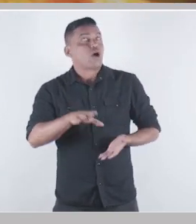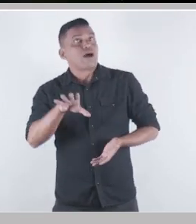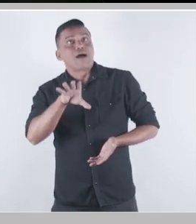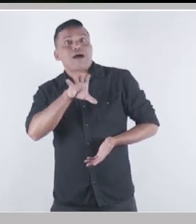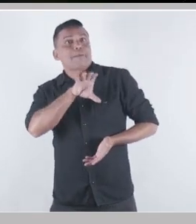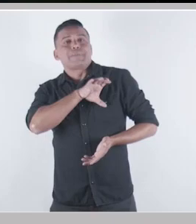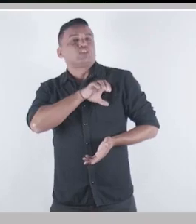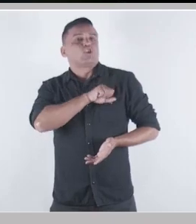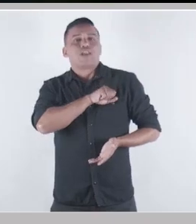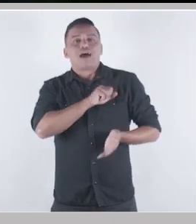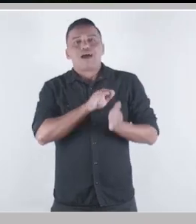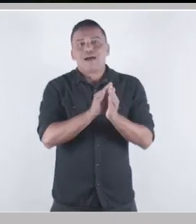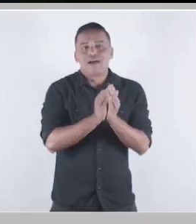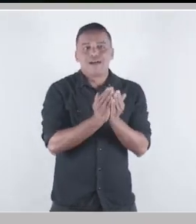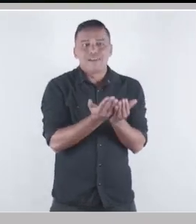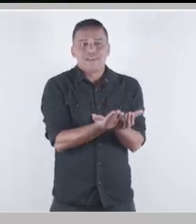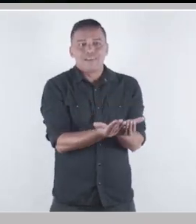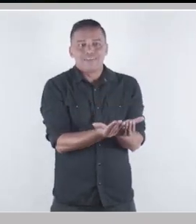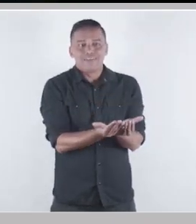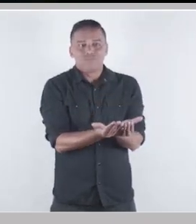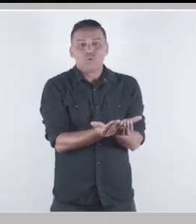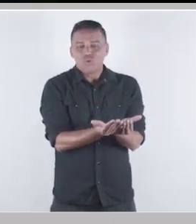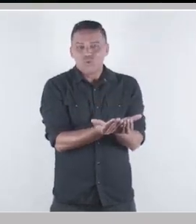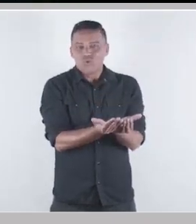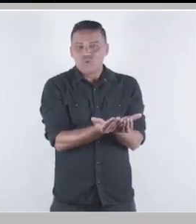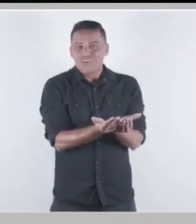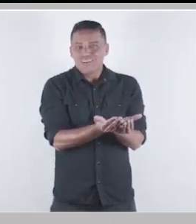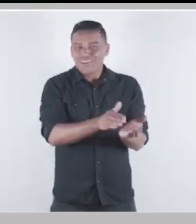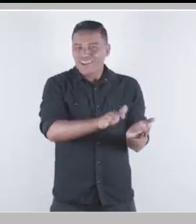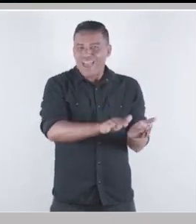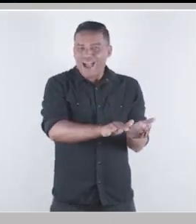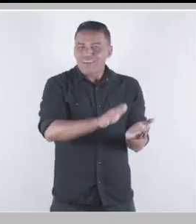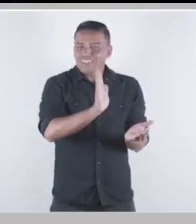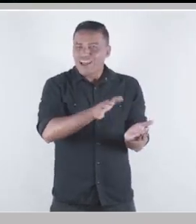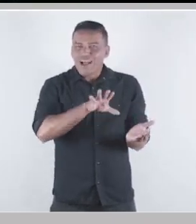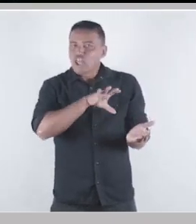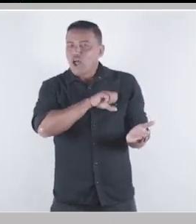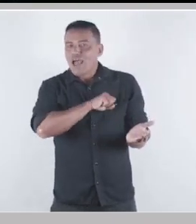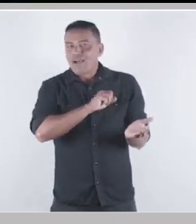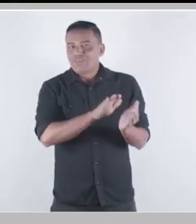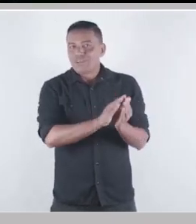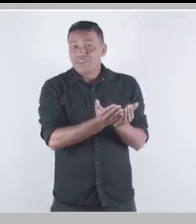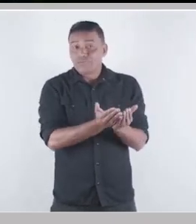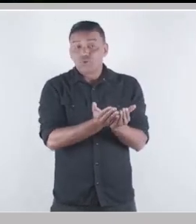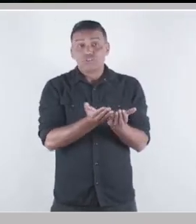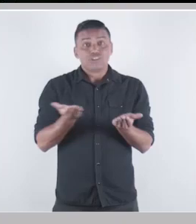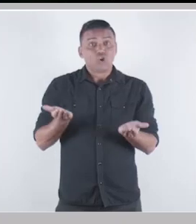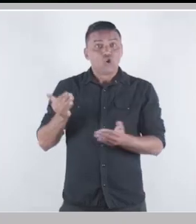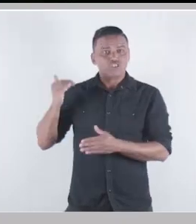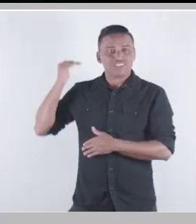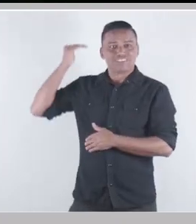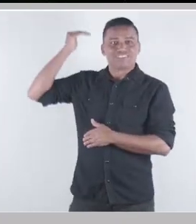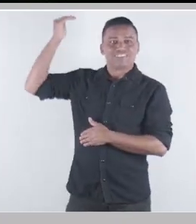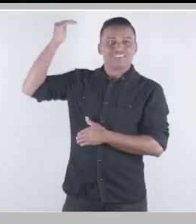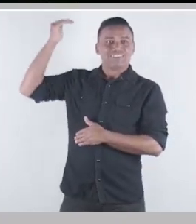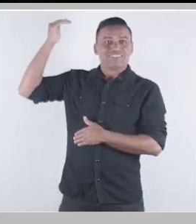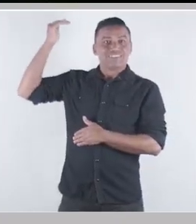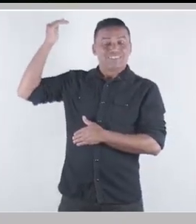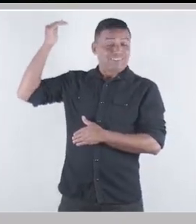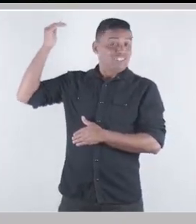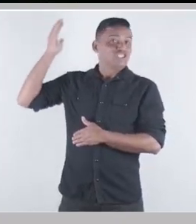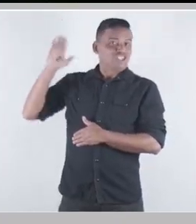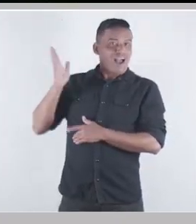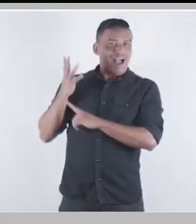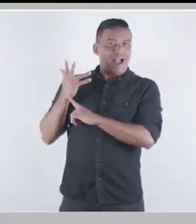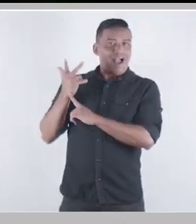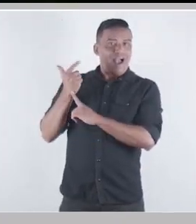pelos livros, ainda criança, e esse Alexandre de hoje, né, artista, que traz